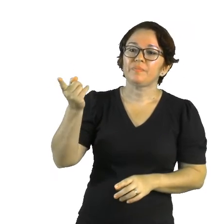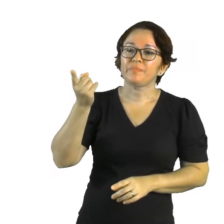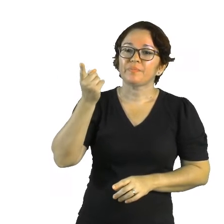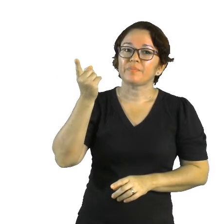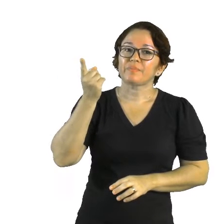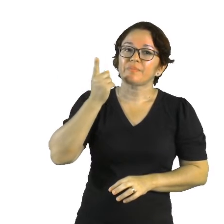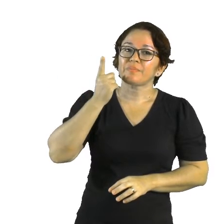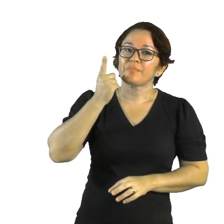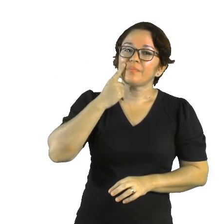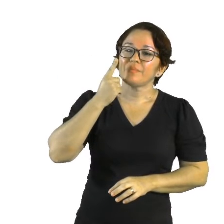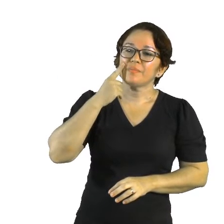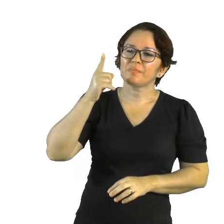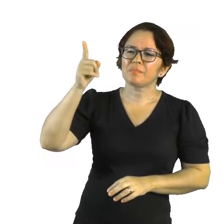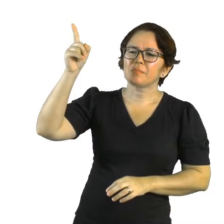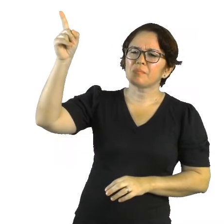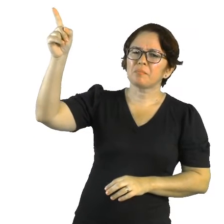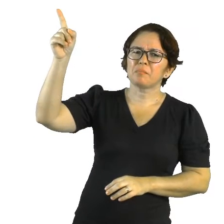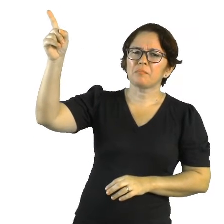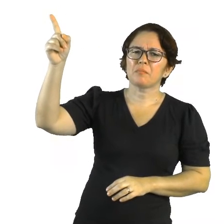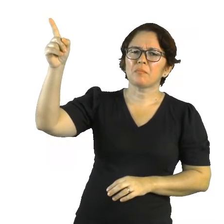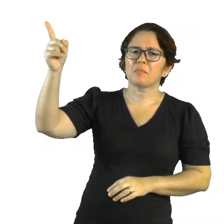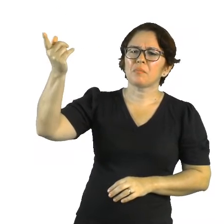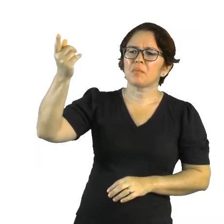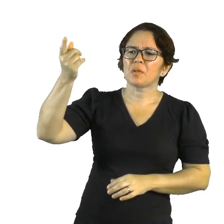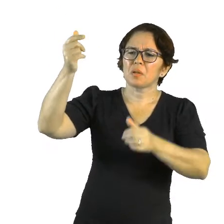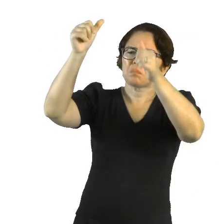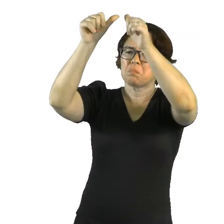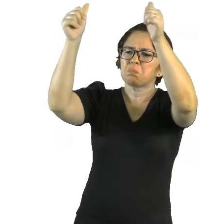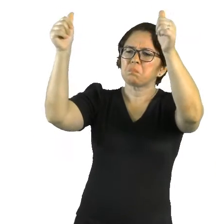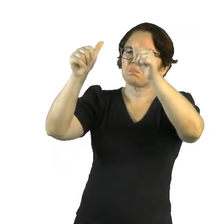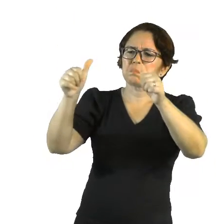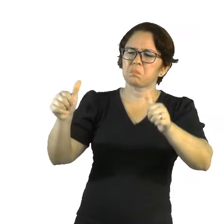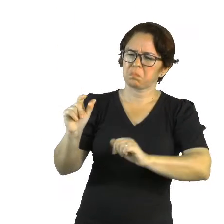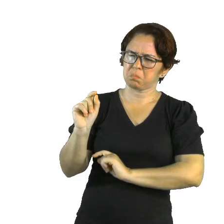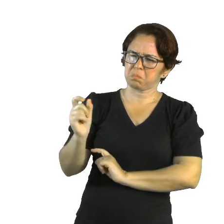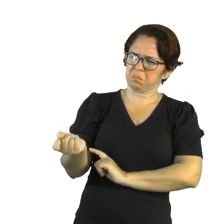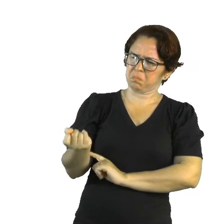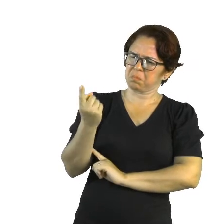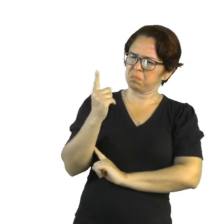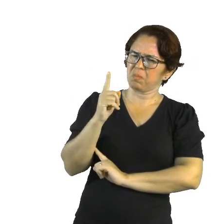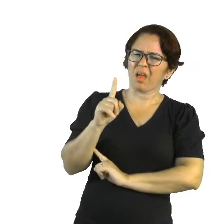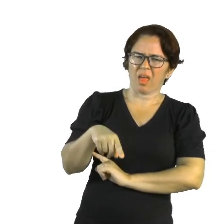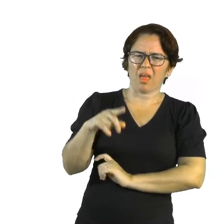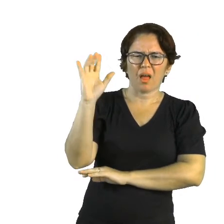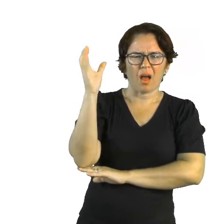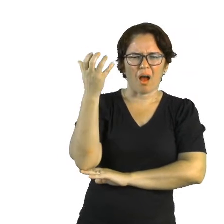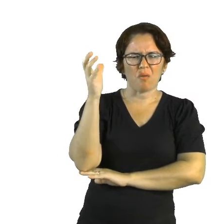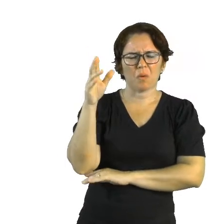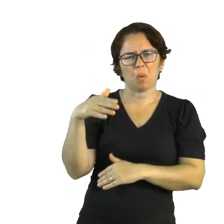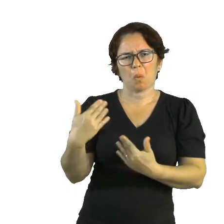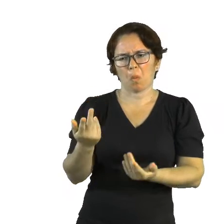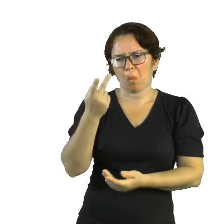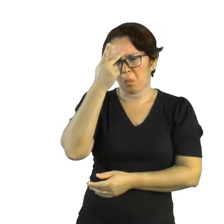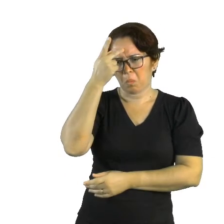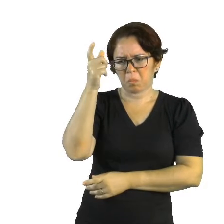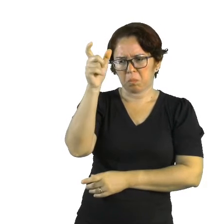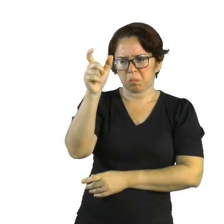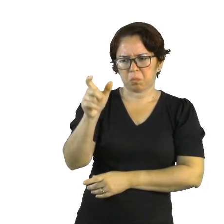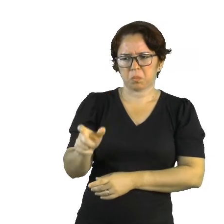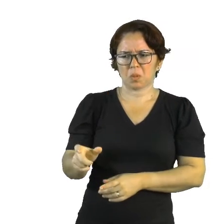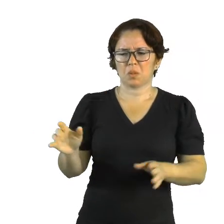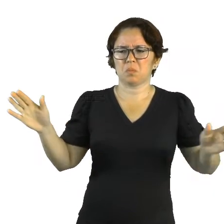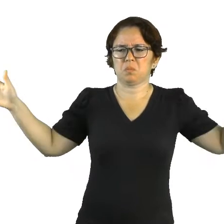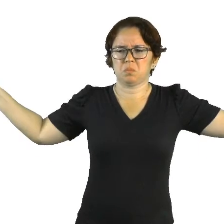você consegue observar? Será que é uma árvore? Uma pessoa de braços